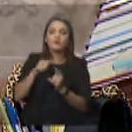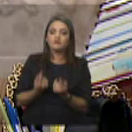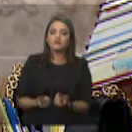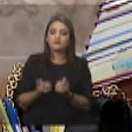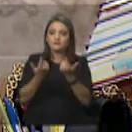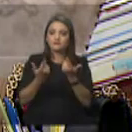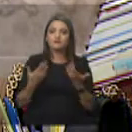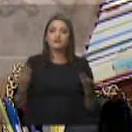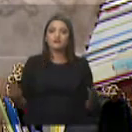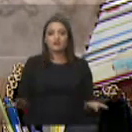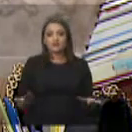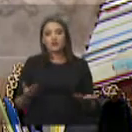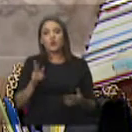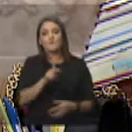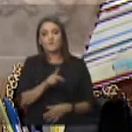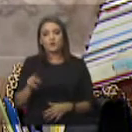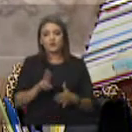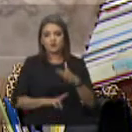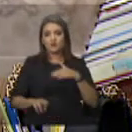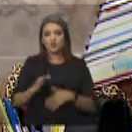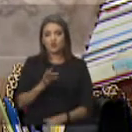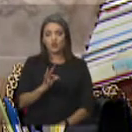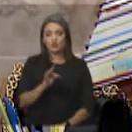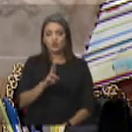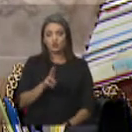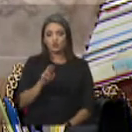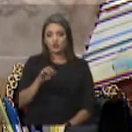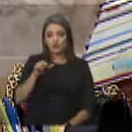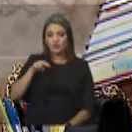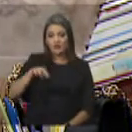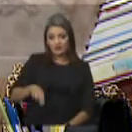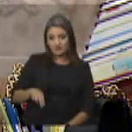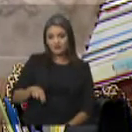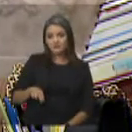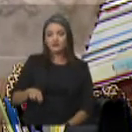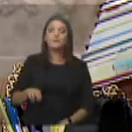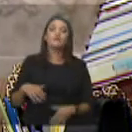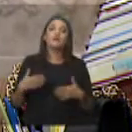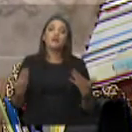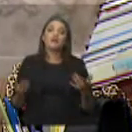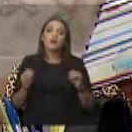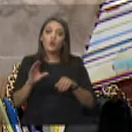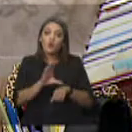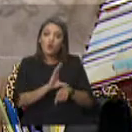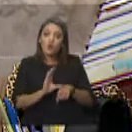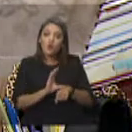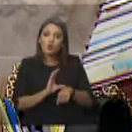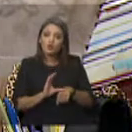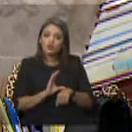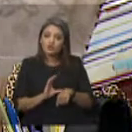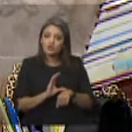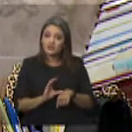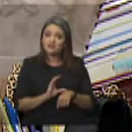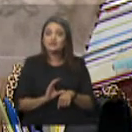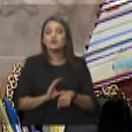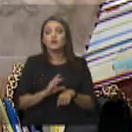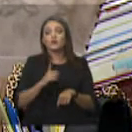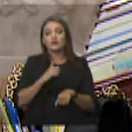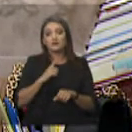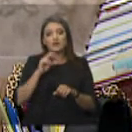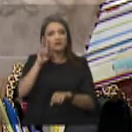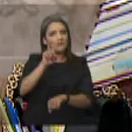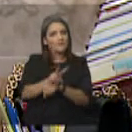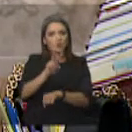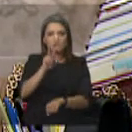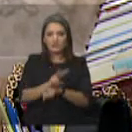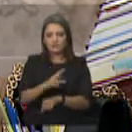fenômeno, diz o professor da Universidade de Turim, documanidade. A Constituição da República confere especial proteção